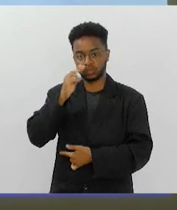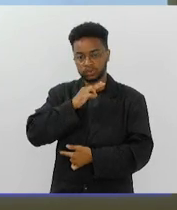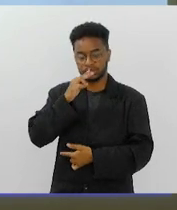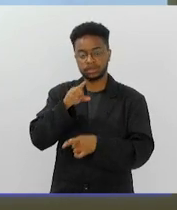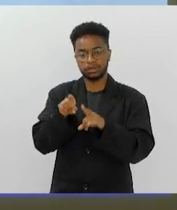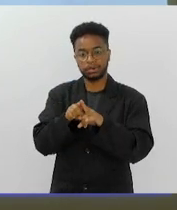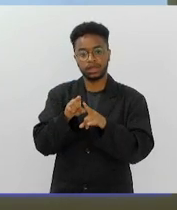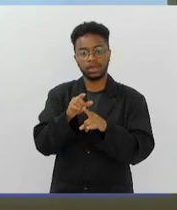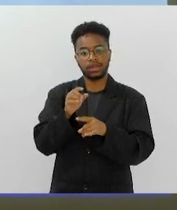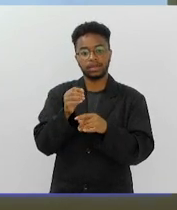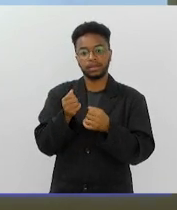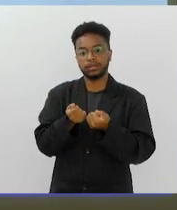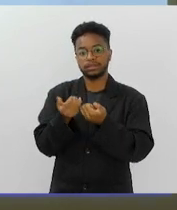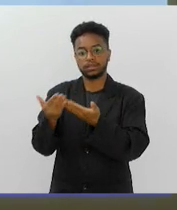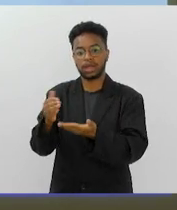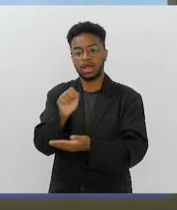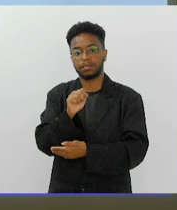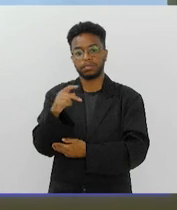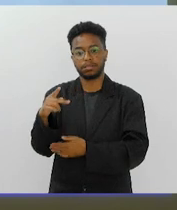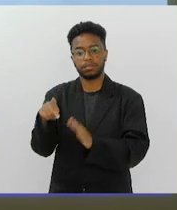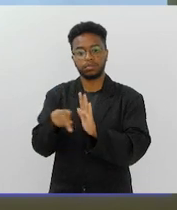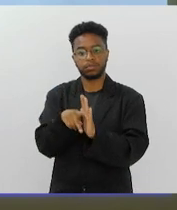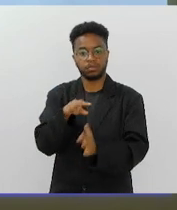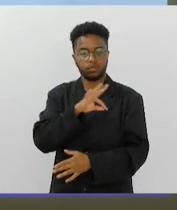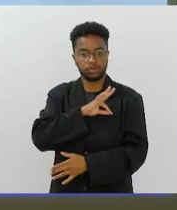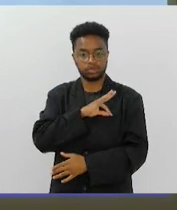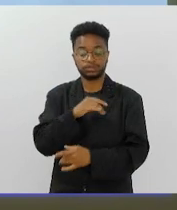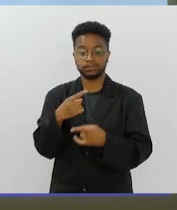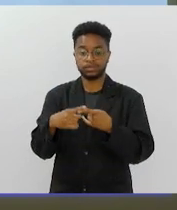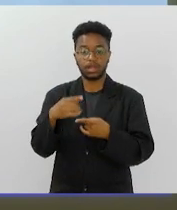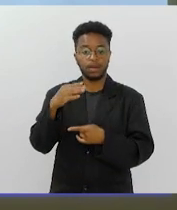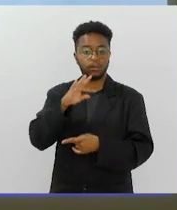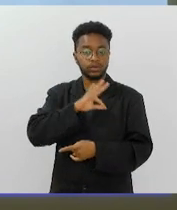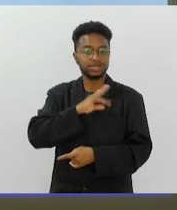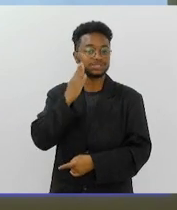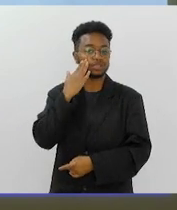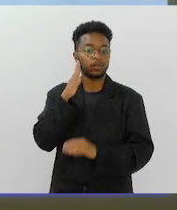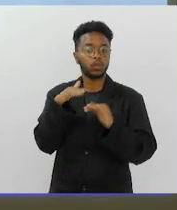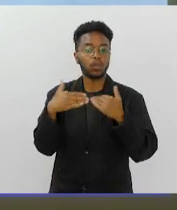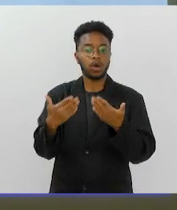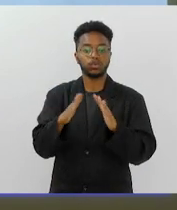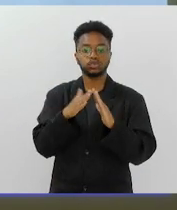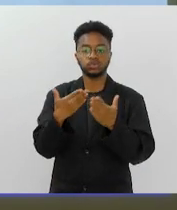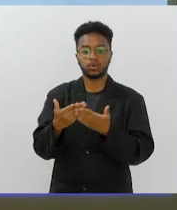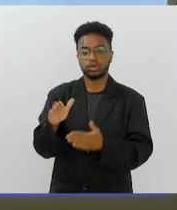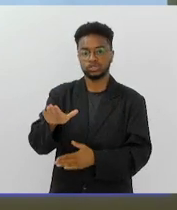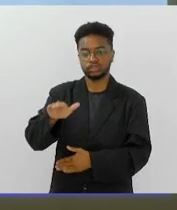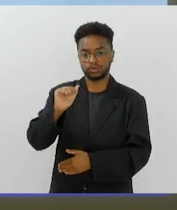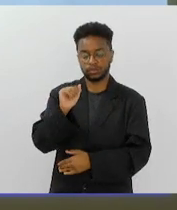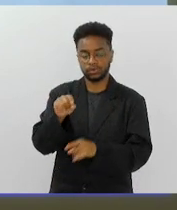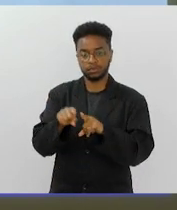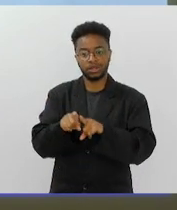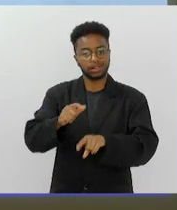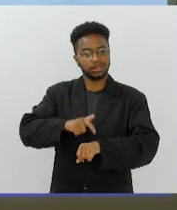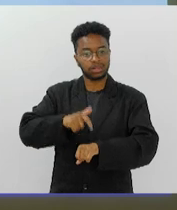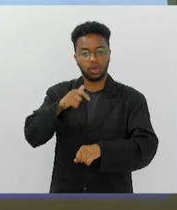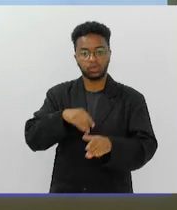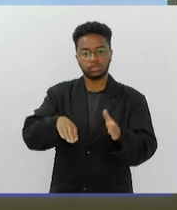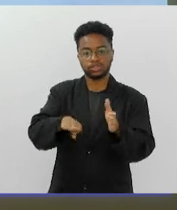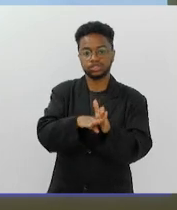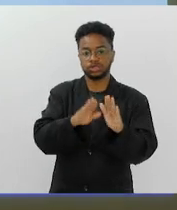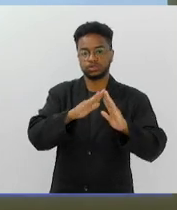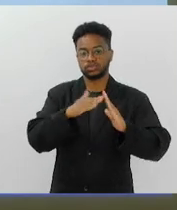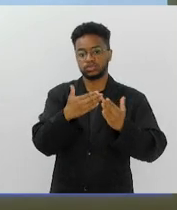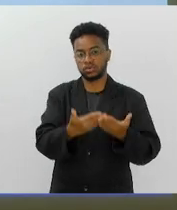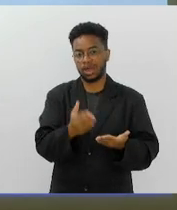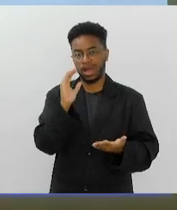no aplicativo da polícia, a polícia já sabe qual escola, né, foi acionada e imediatamente chega até a escola